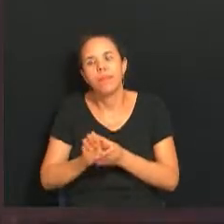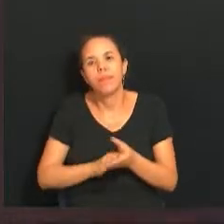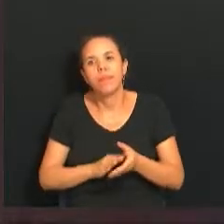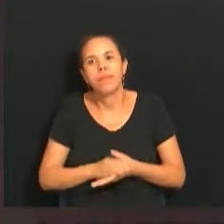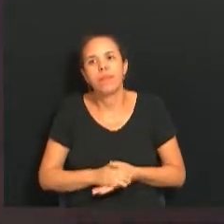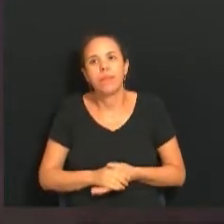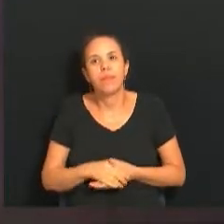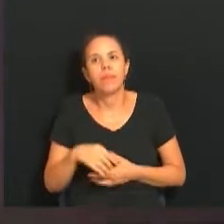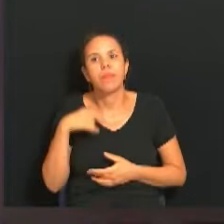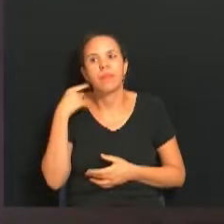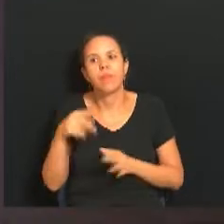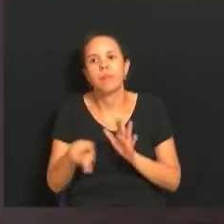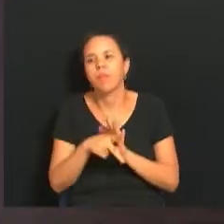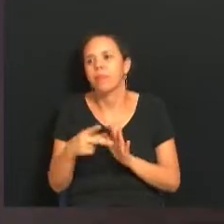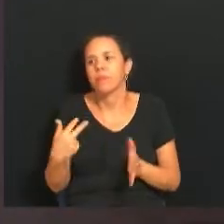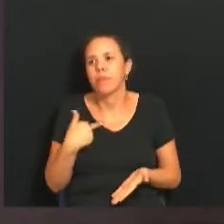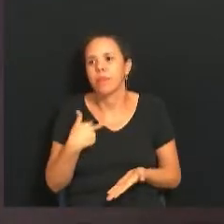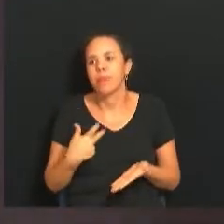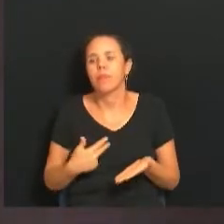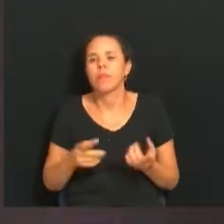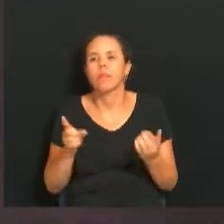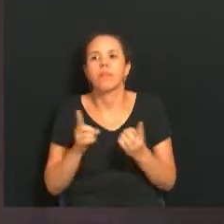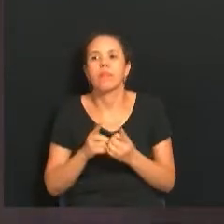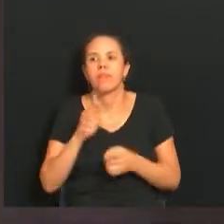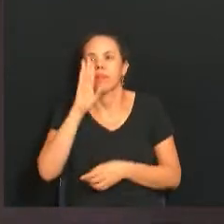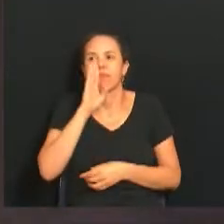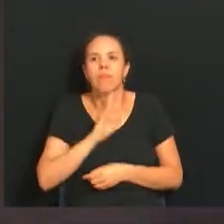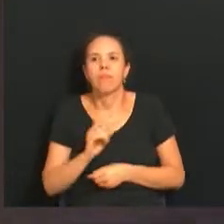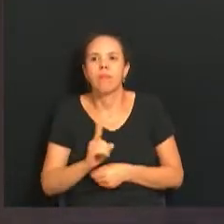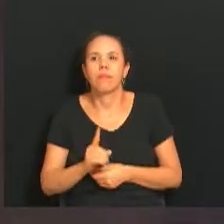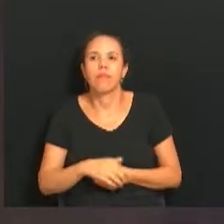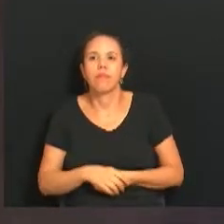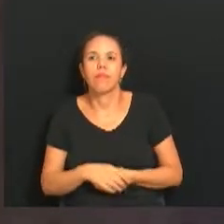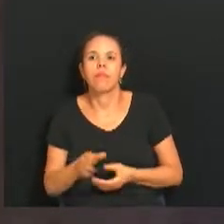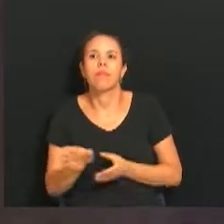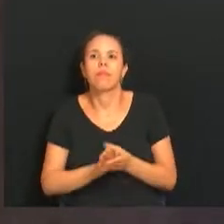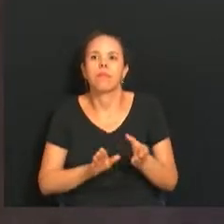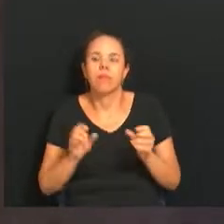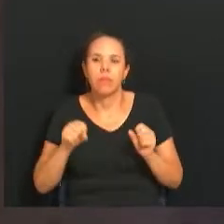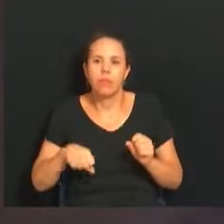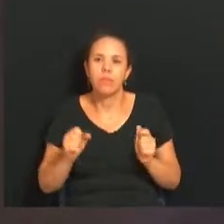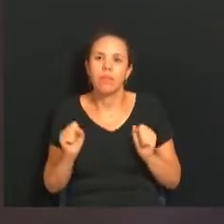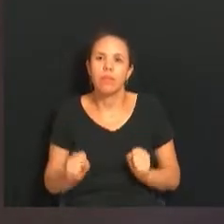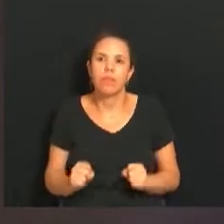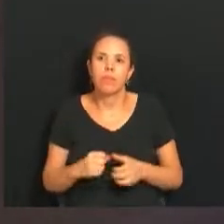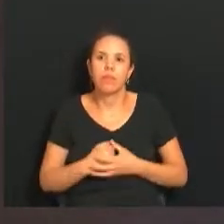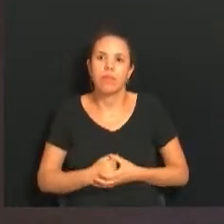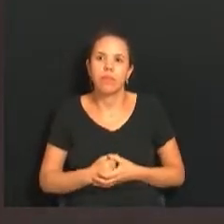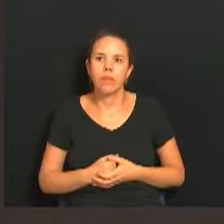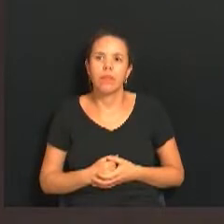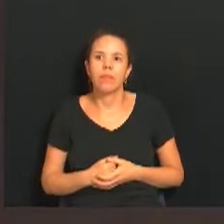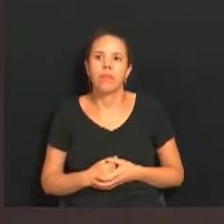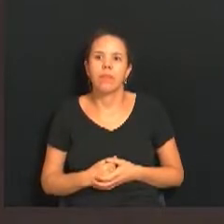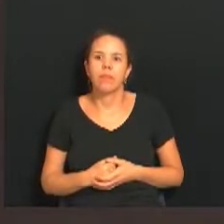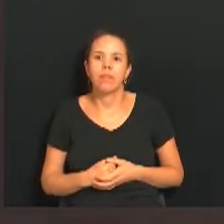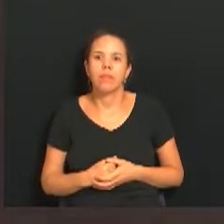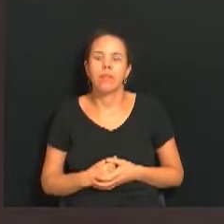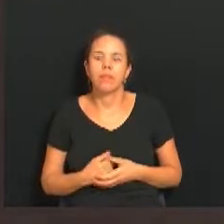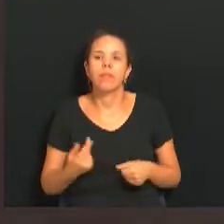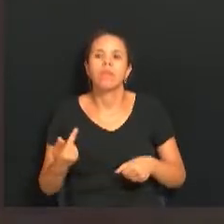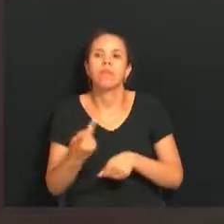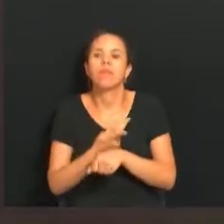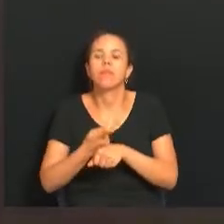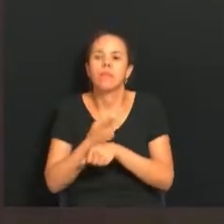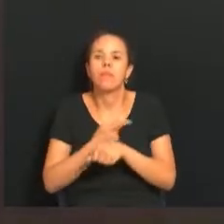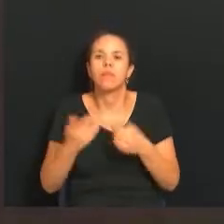advogado em si ele não pode fazer o serviço graciosamente, mas orientar sim, né? Orienta quem procurar,